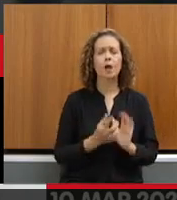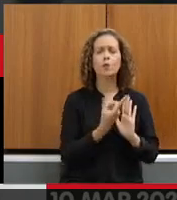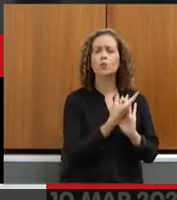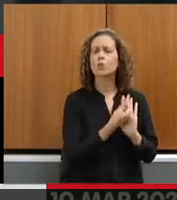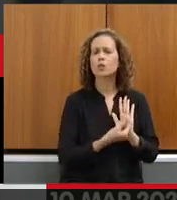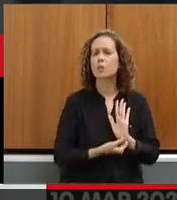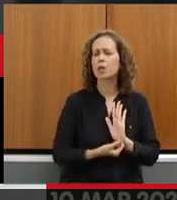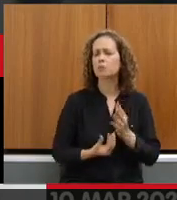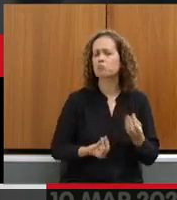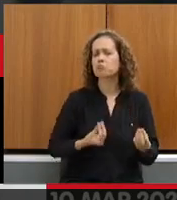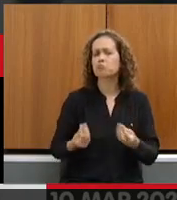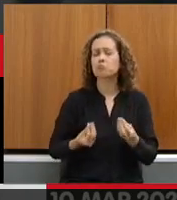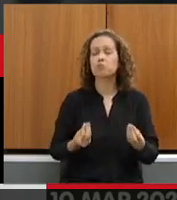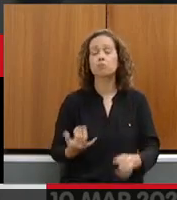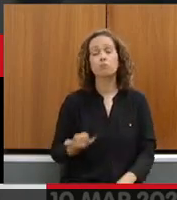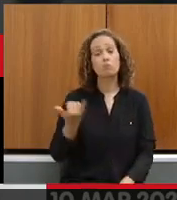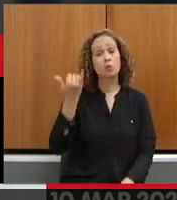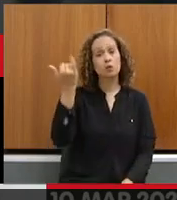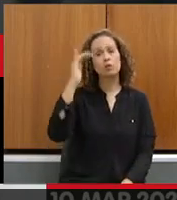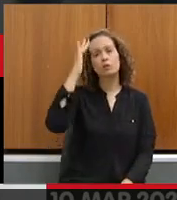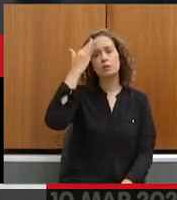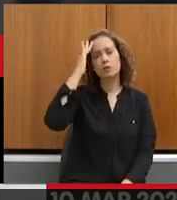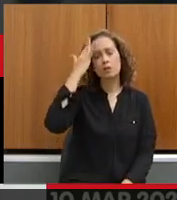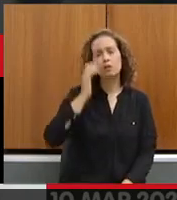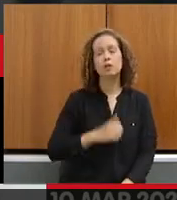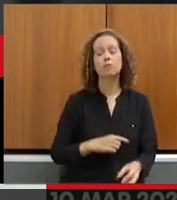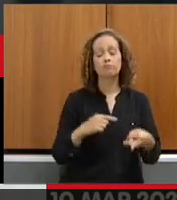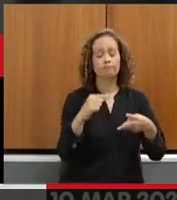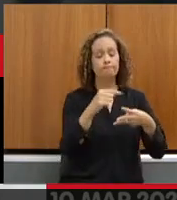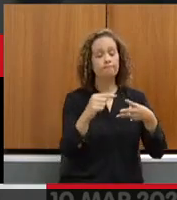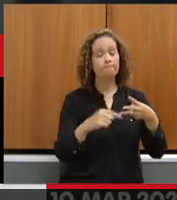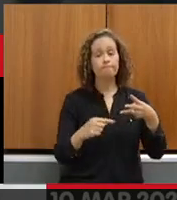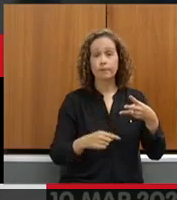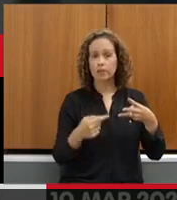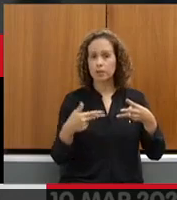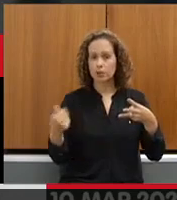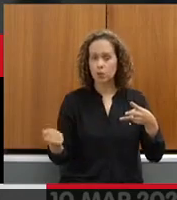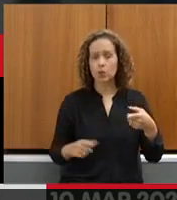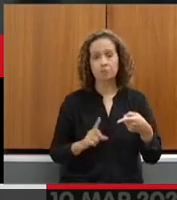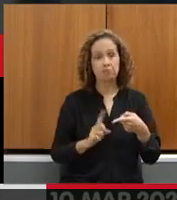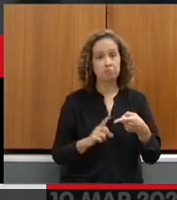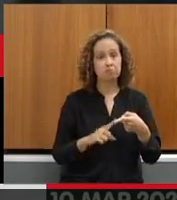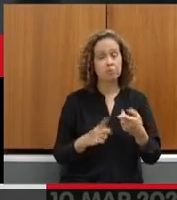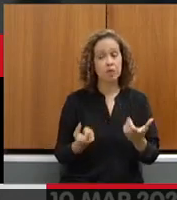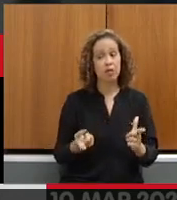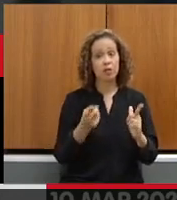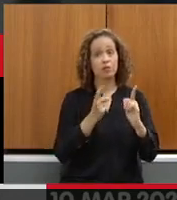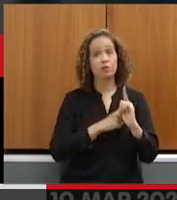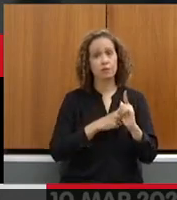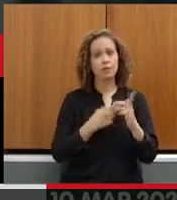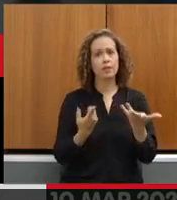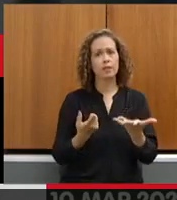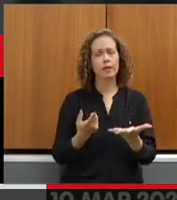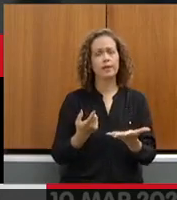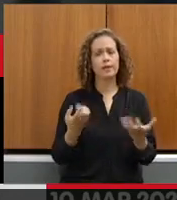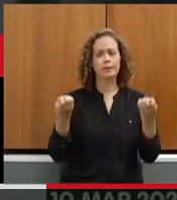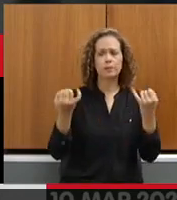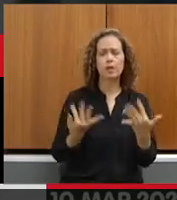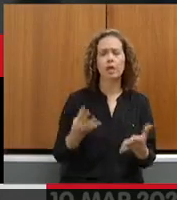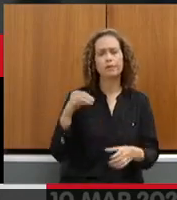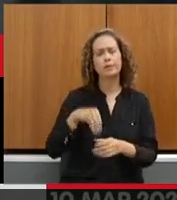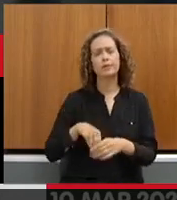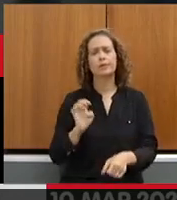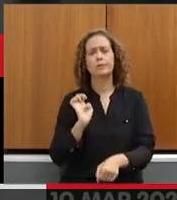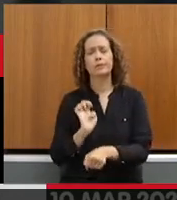aí eu acho que é importante nós entendemos três momentos primeiro é que falar de dívida no estado é falar do que